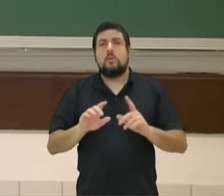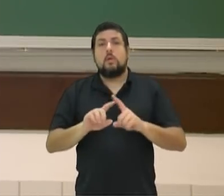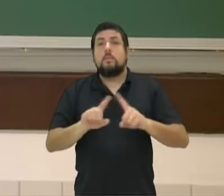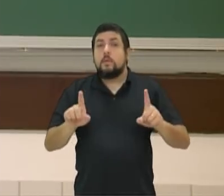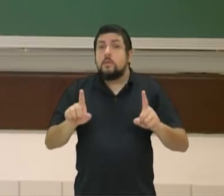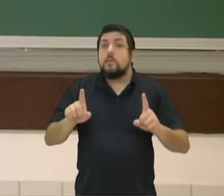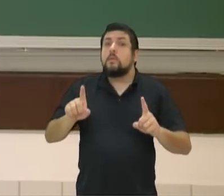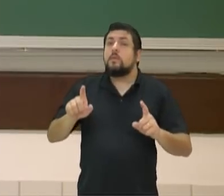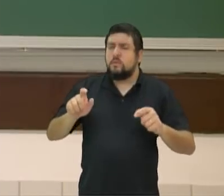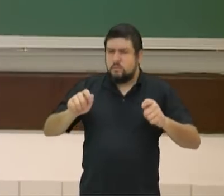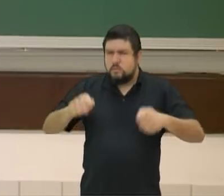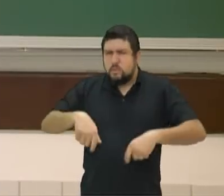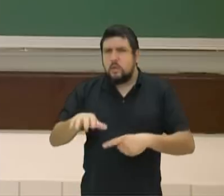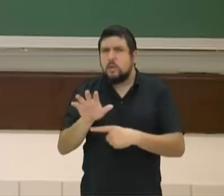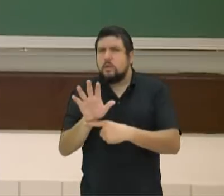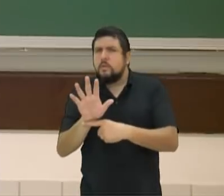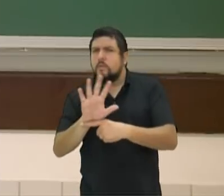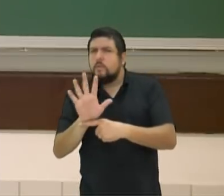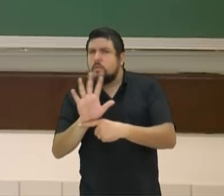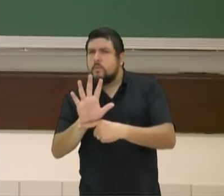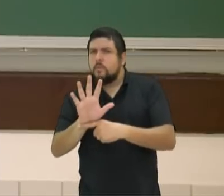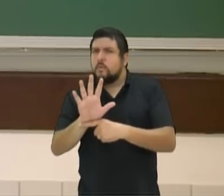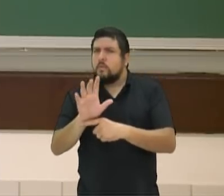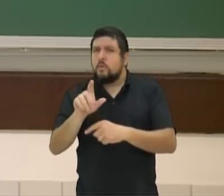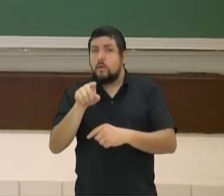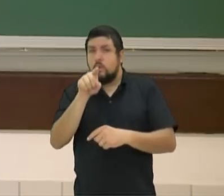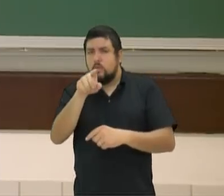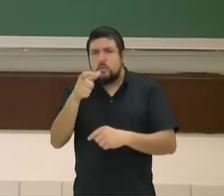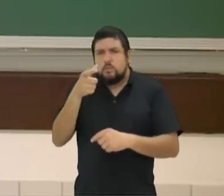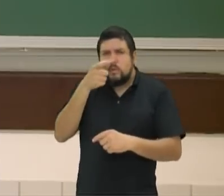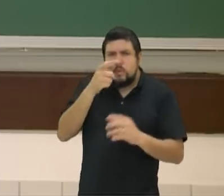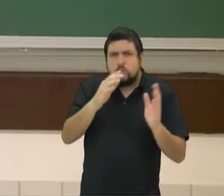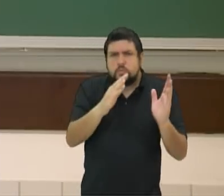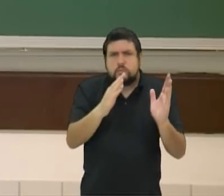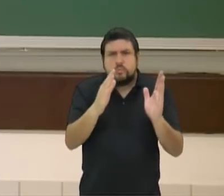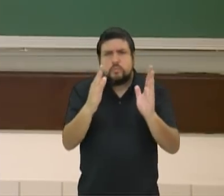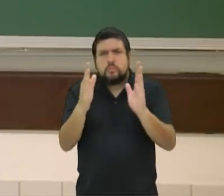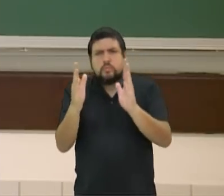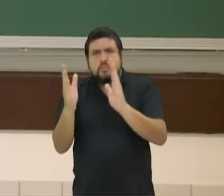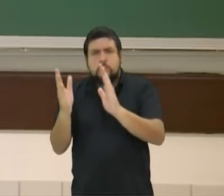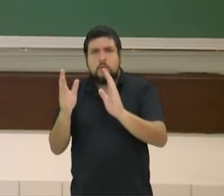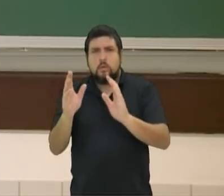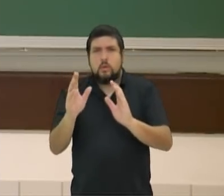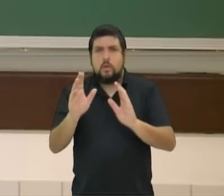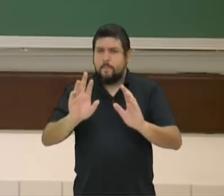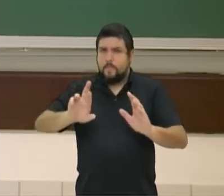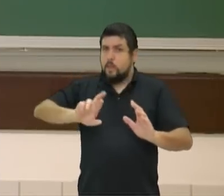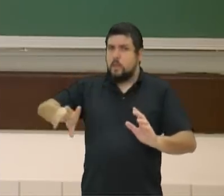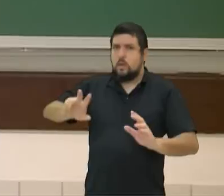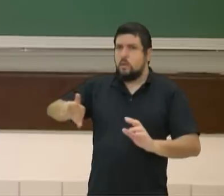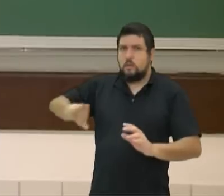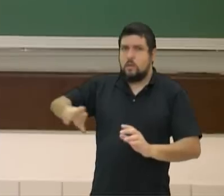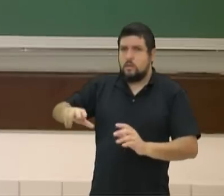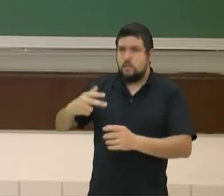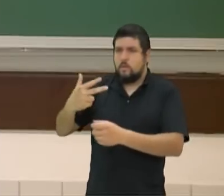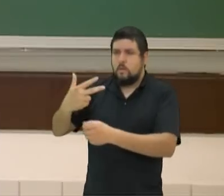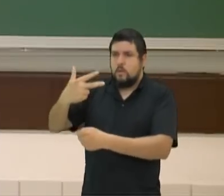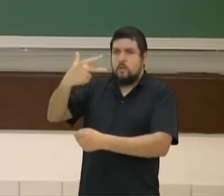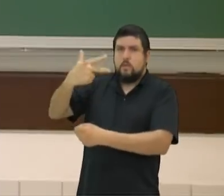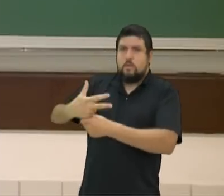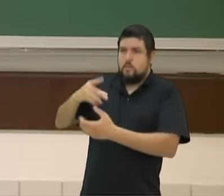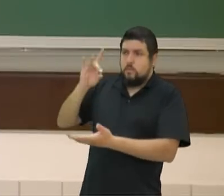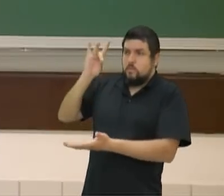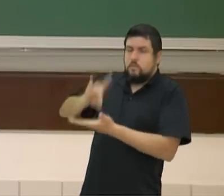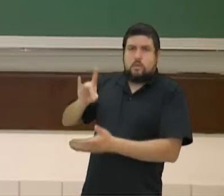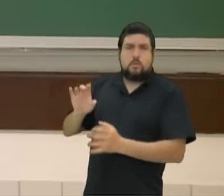você consegue ver numa computação gráfica, claro, não foi nada gravado assim em fatos reais, mas com computação gráfica você